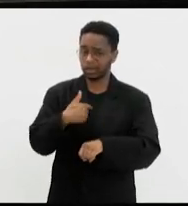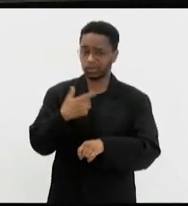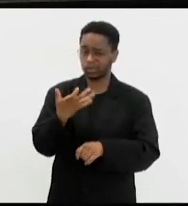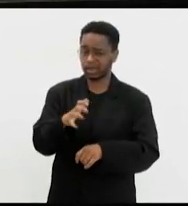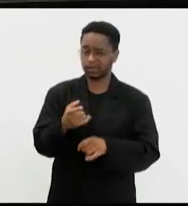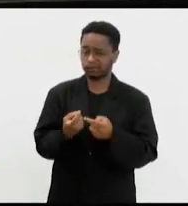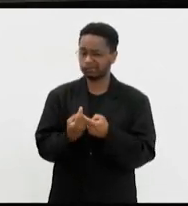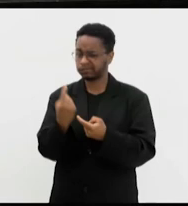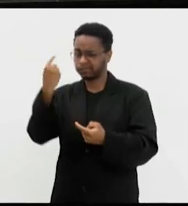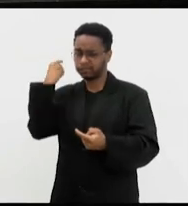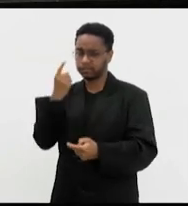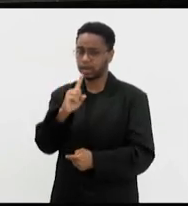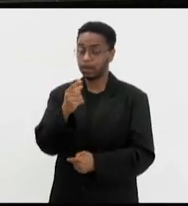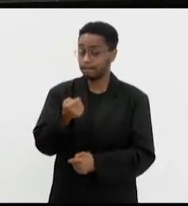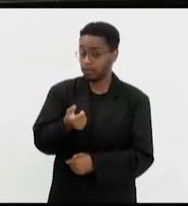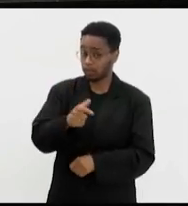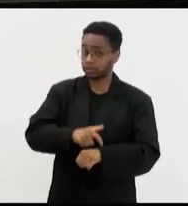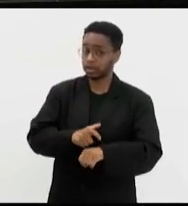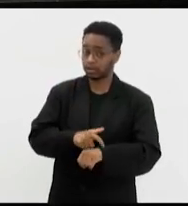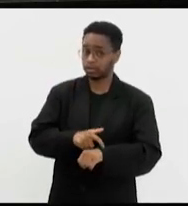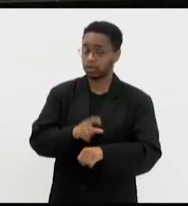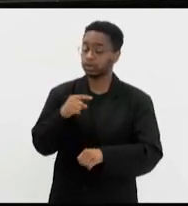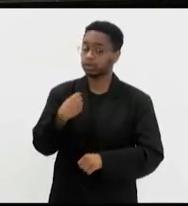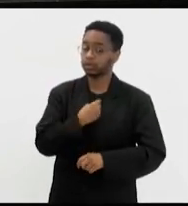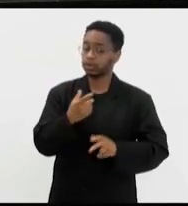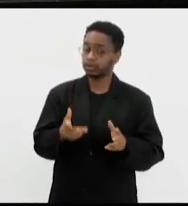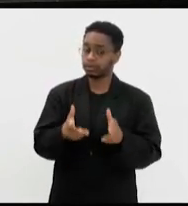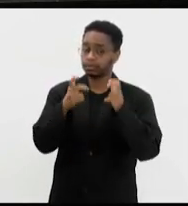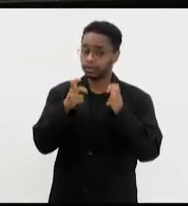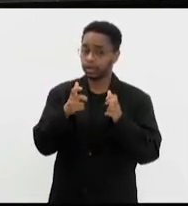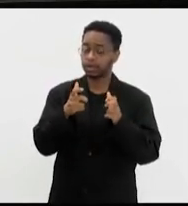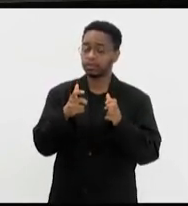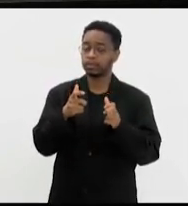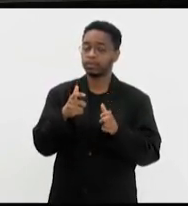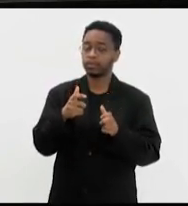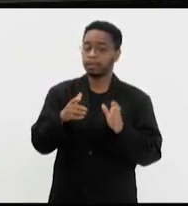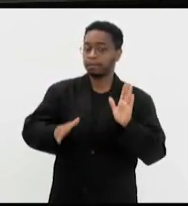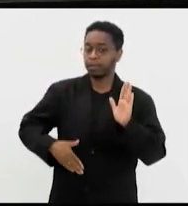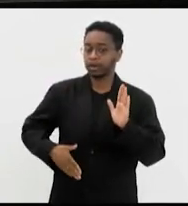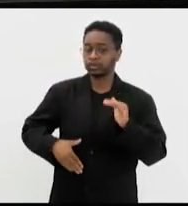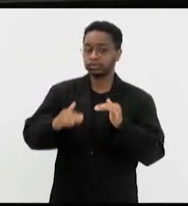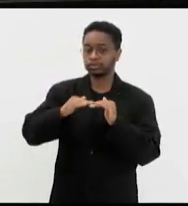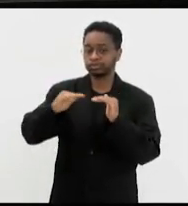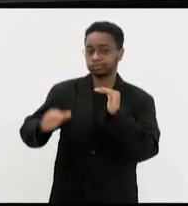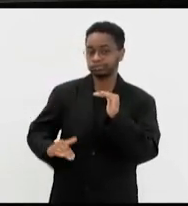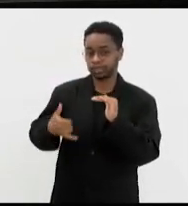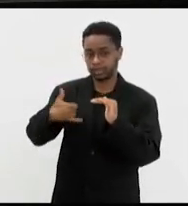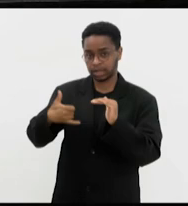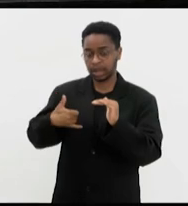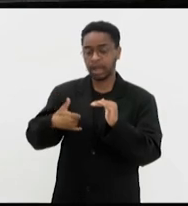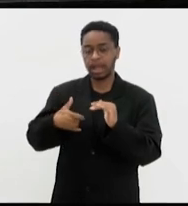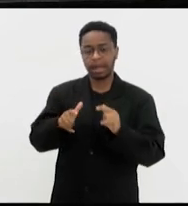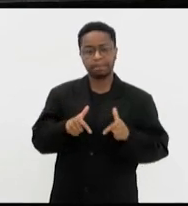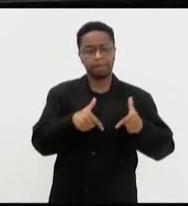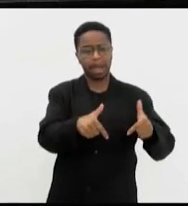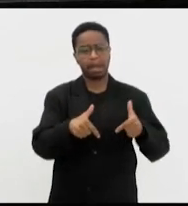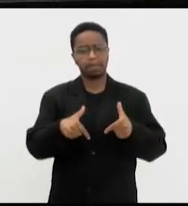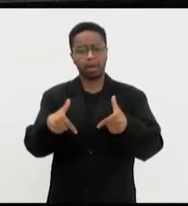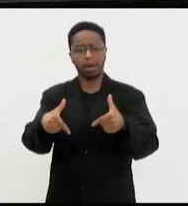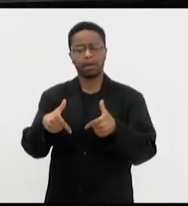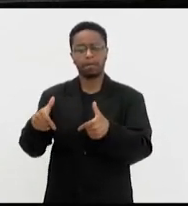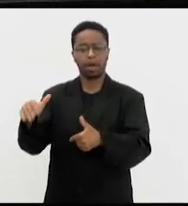tempo nós vimos menores infratores barbarizando Copacabana